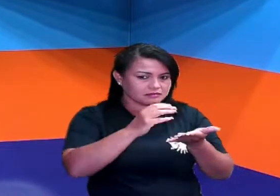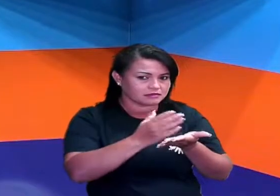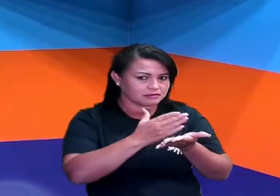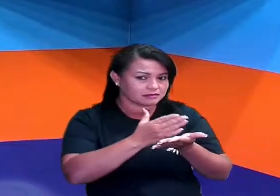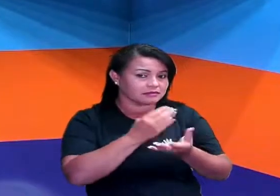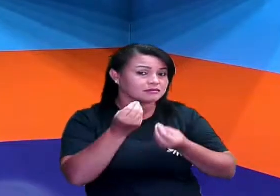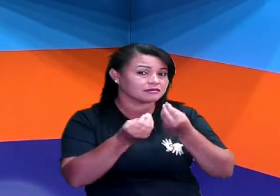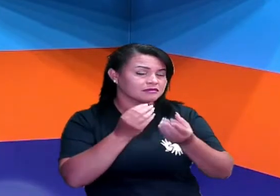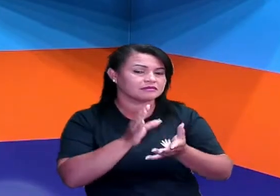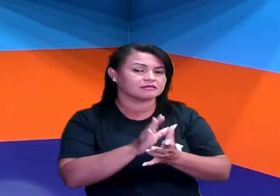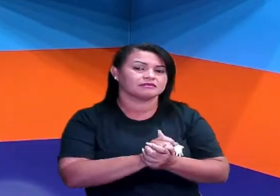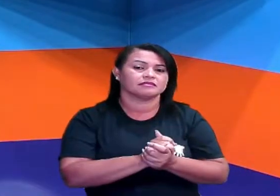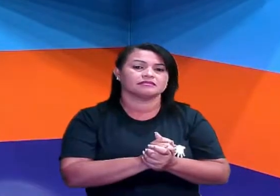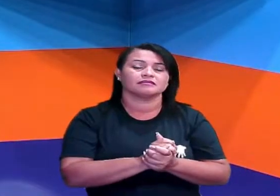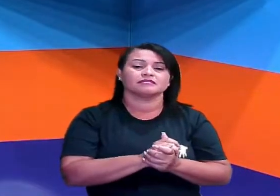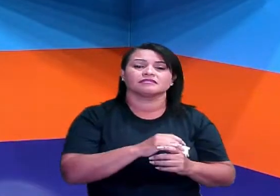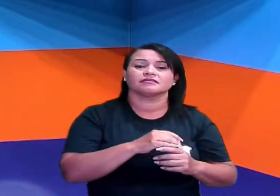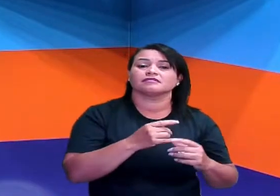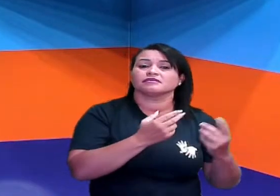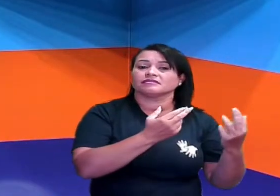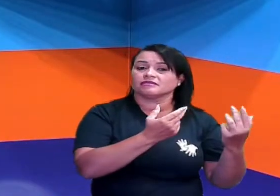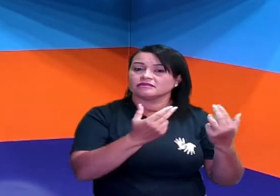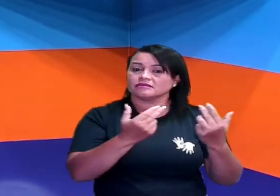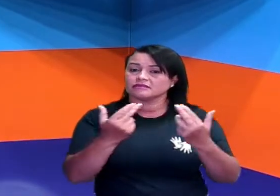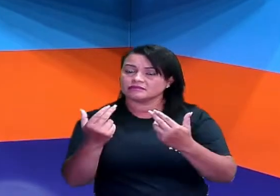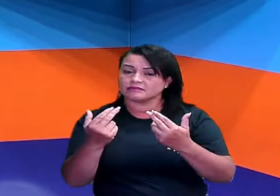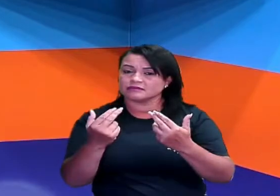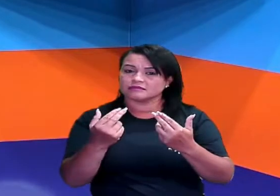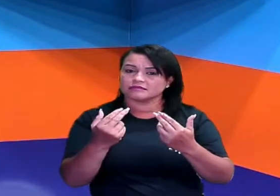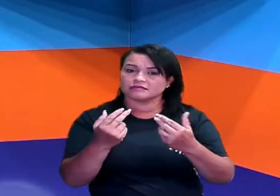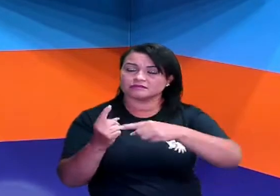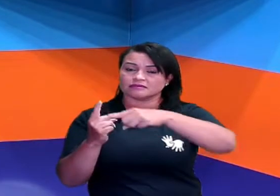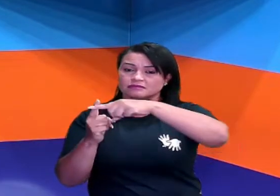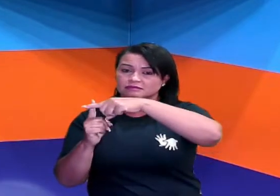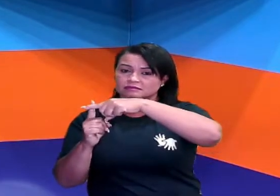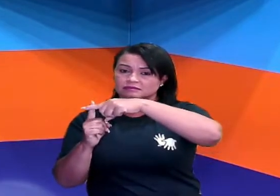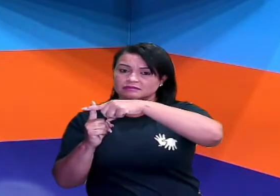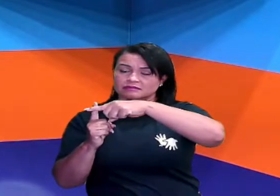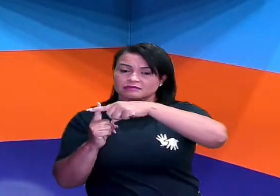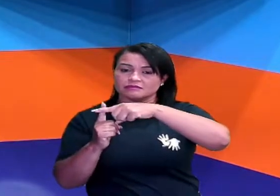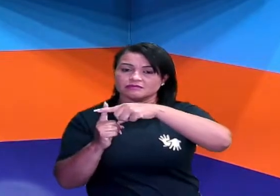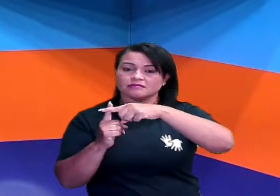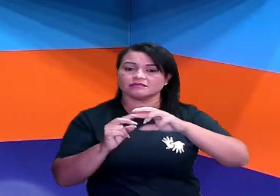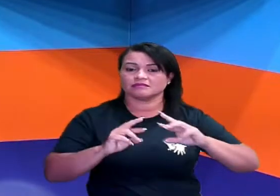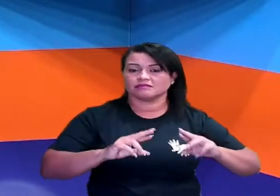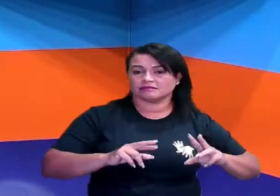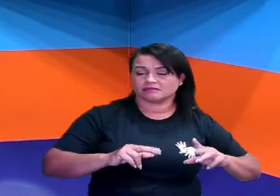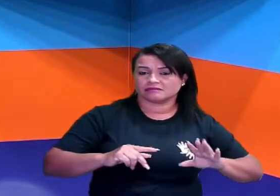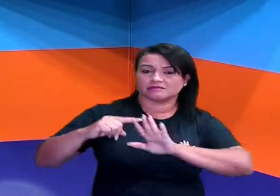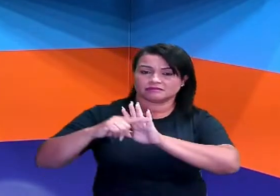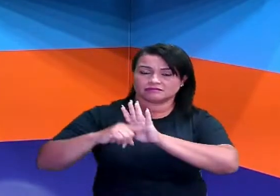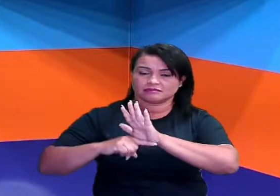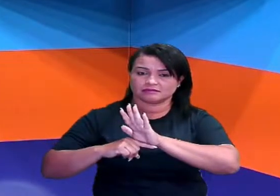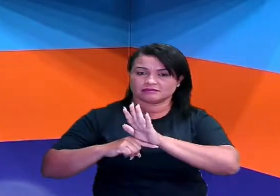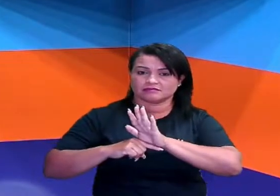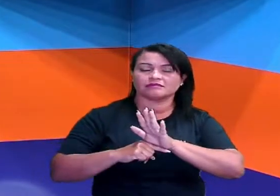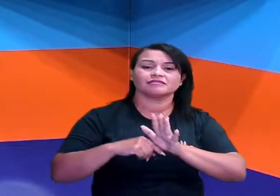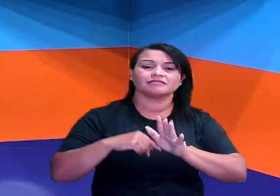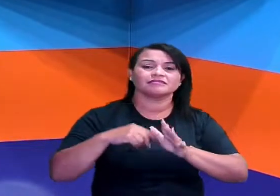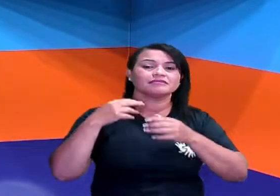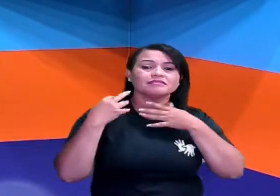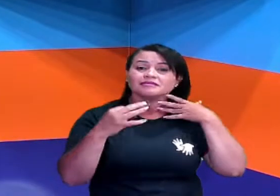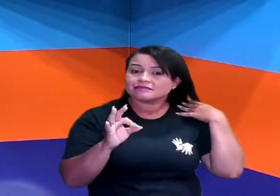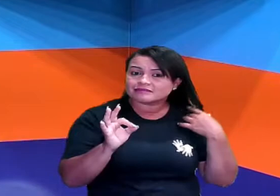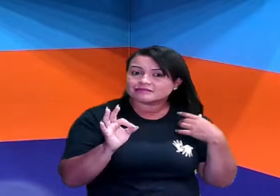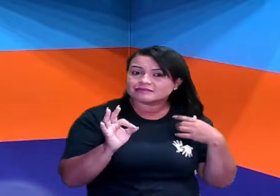vocês o seguinte. Sinais iguais, positivo. Sinais diferentes, negativo.